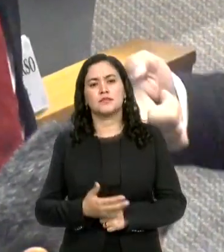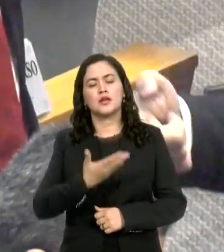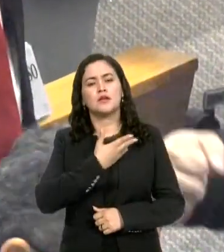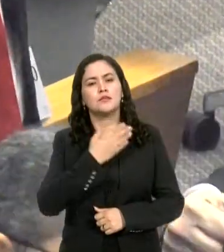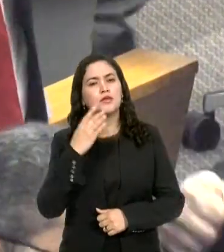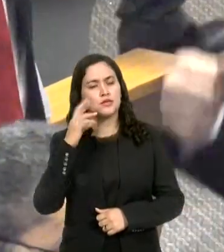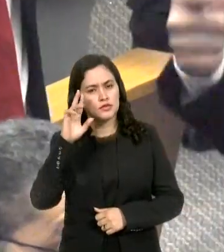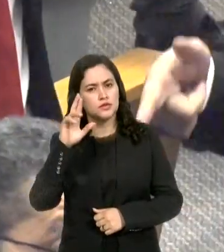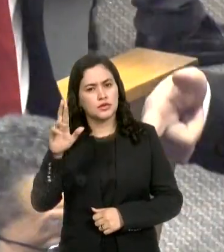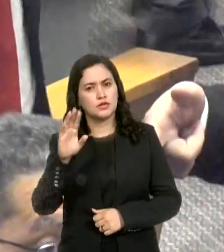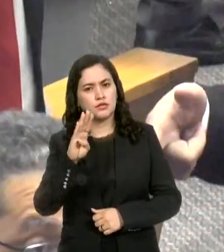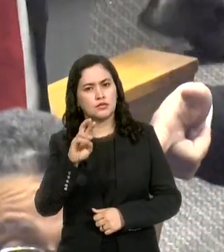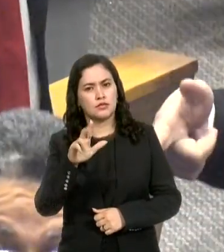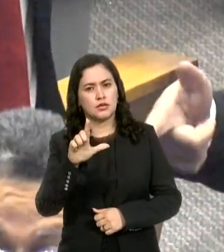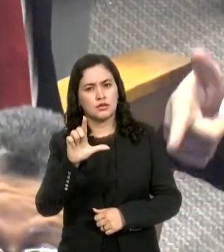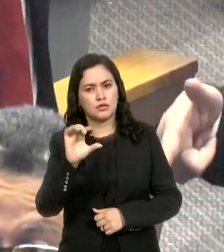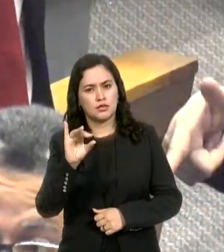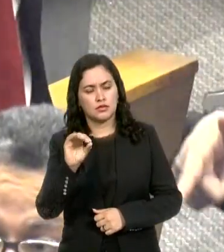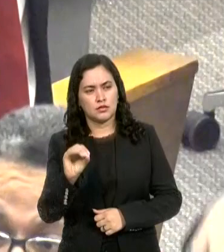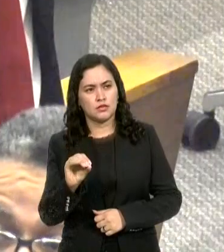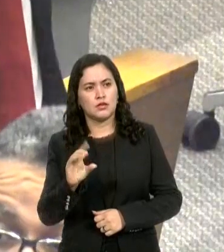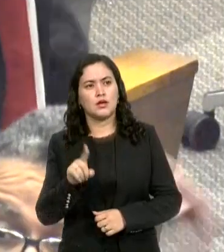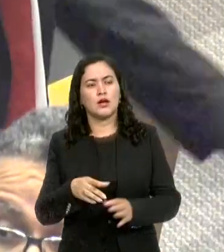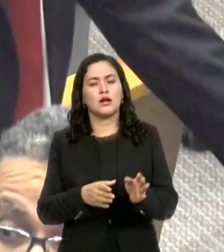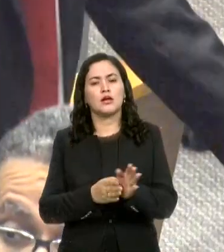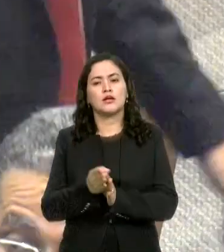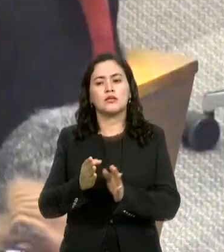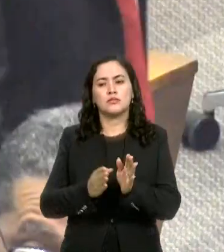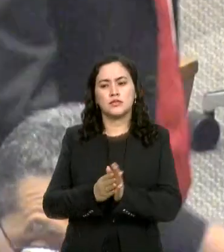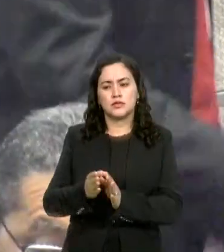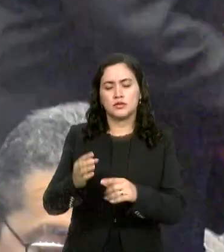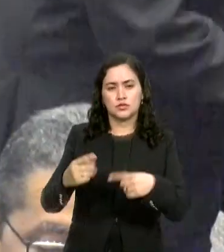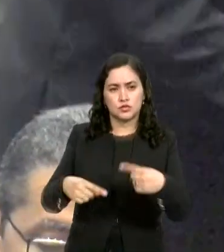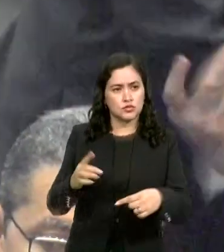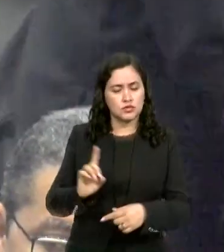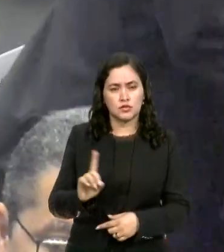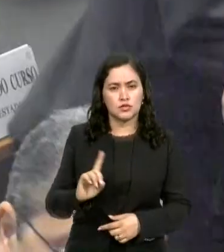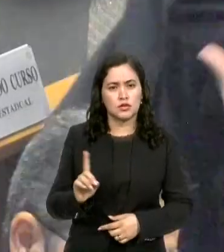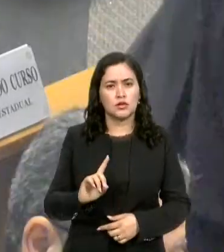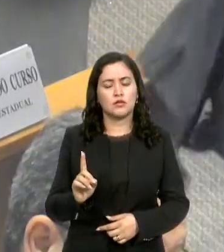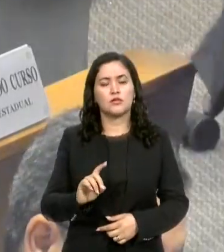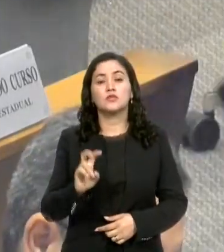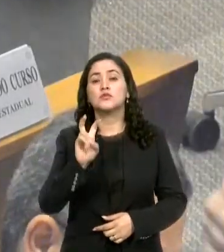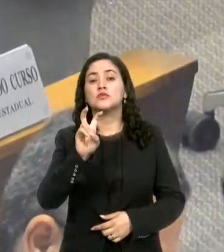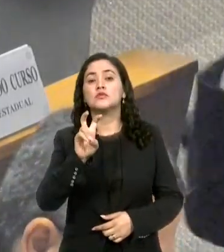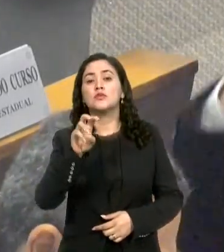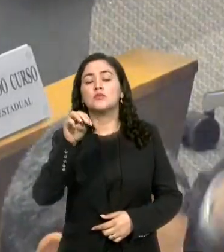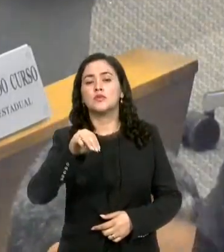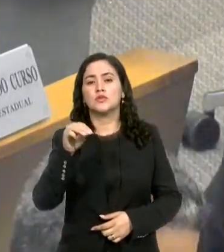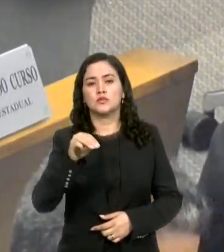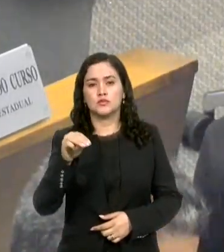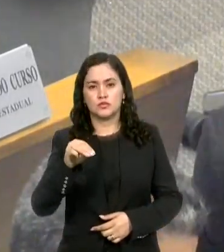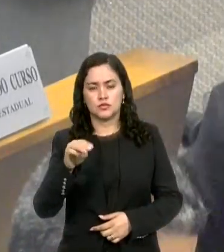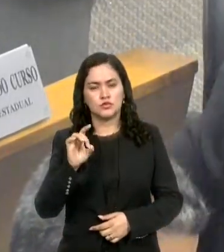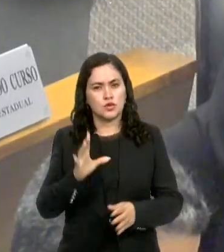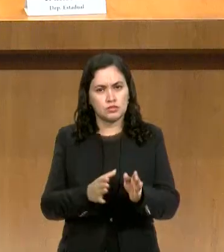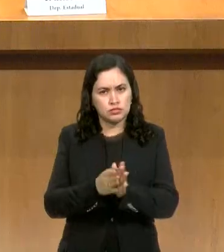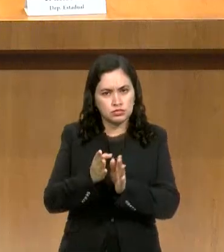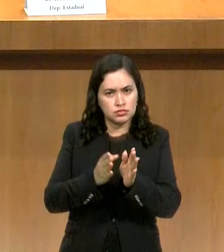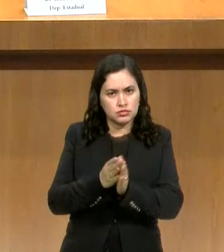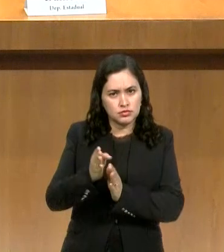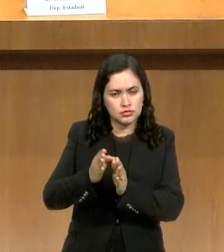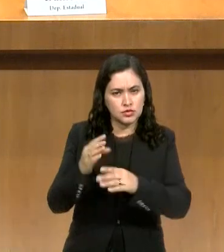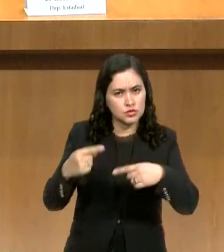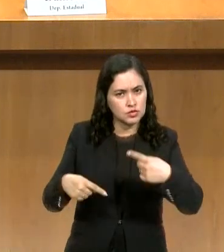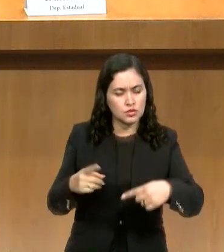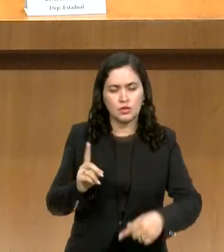verdade, fazer o encaminhamento. Encaminhe. Não vou fazer a discussão, não. Só 5 minutos, pois sem direito à parte. Encaminhe. Muito obrigado, presidente. 5 minutos